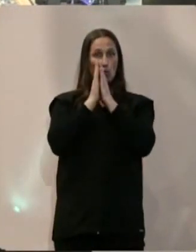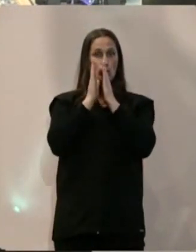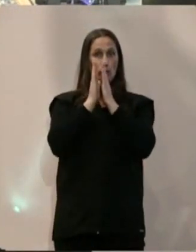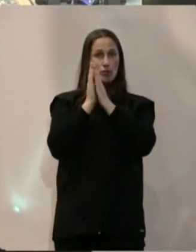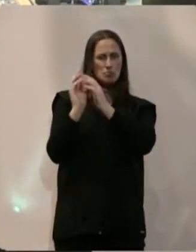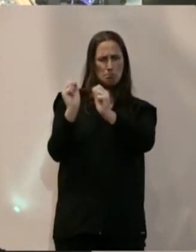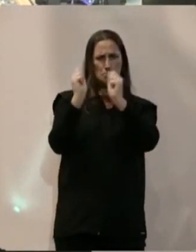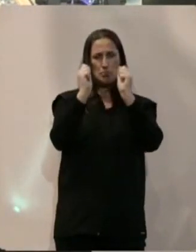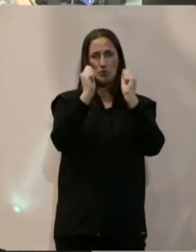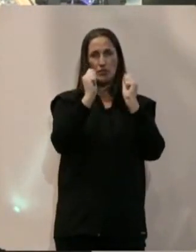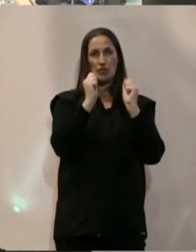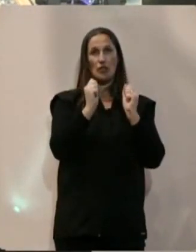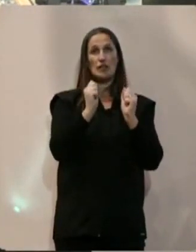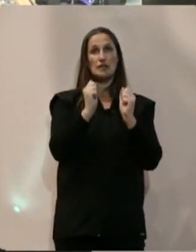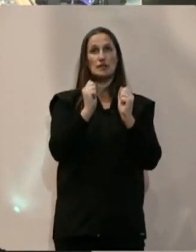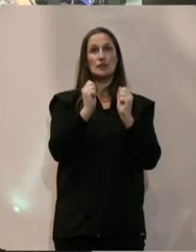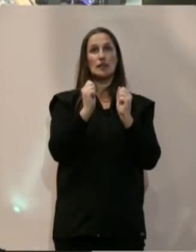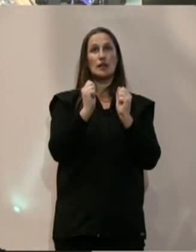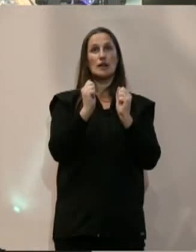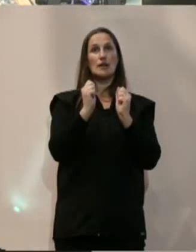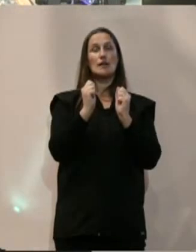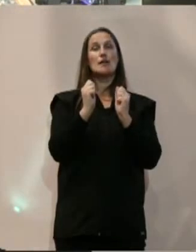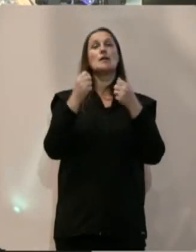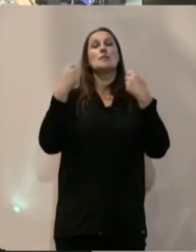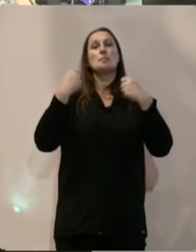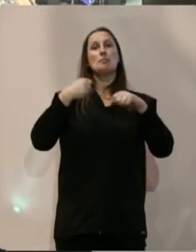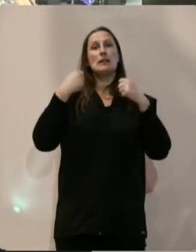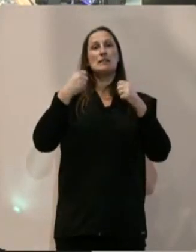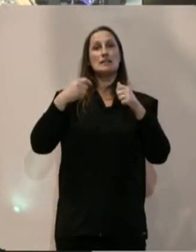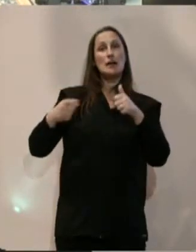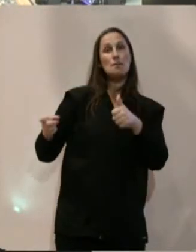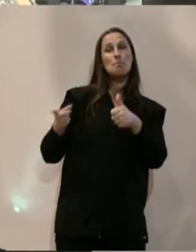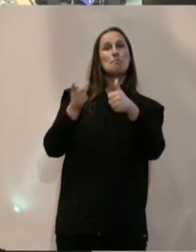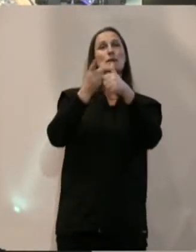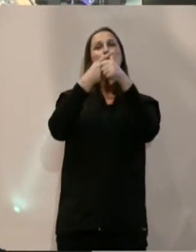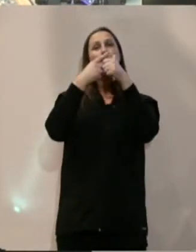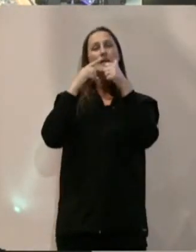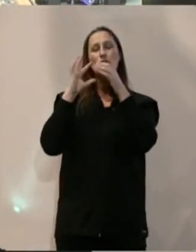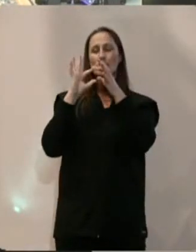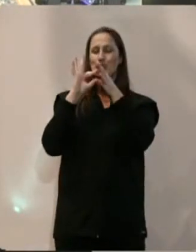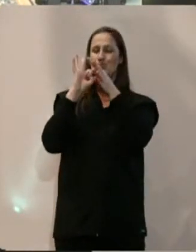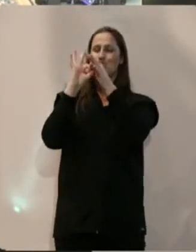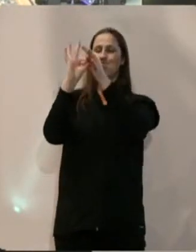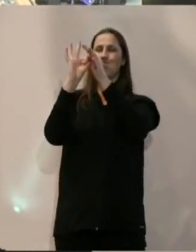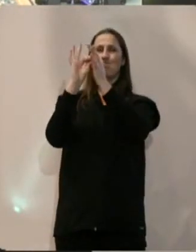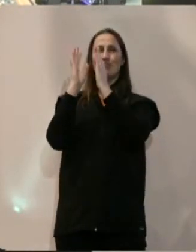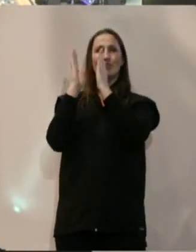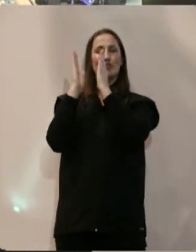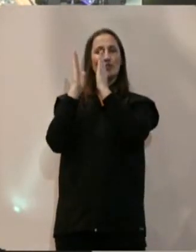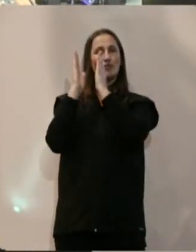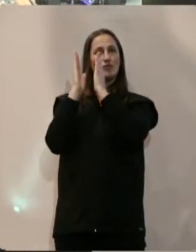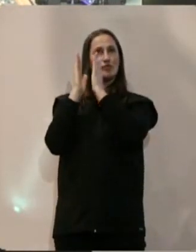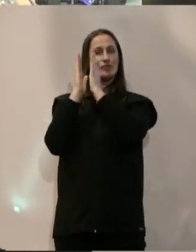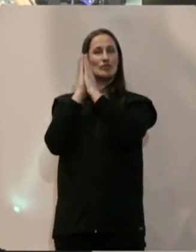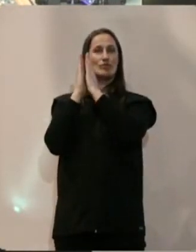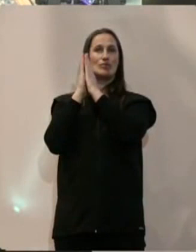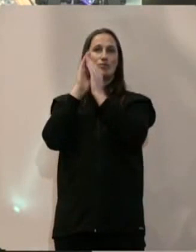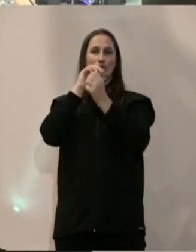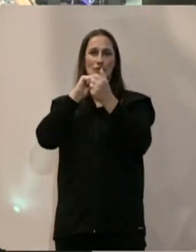poderosa, permaneça em Jesus e deixa Jesus transformar até as suas